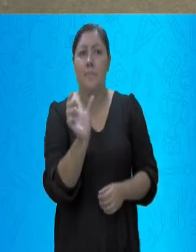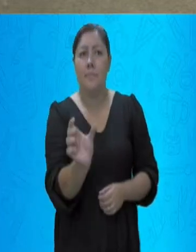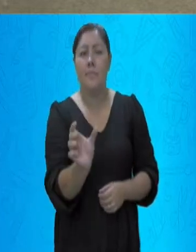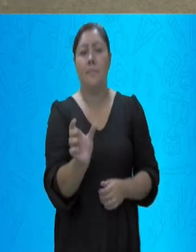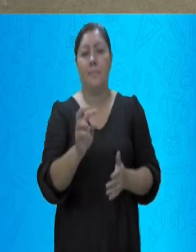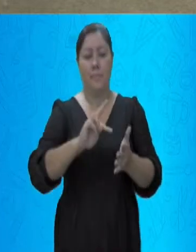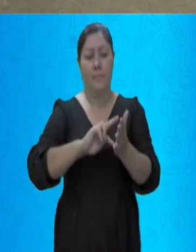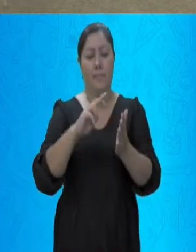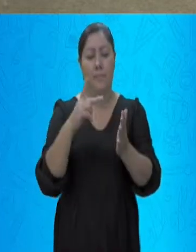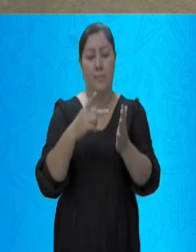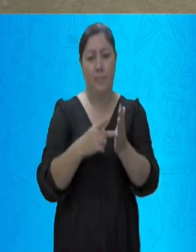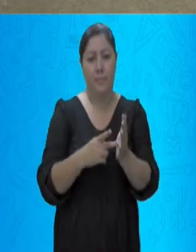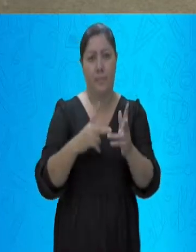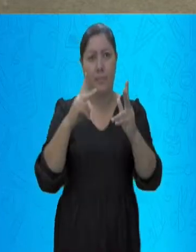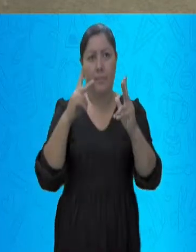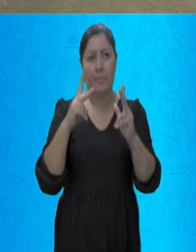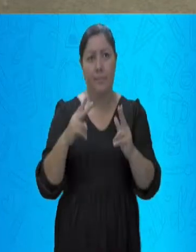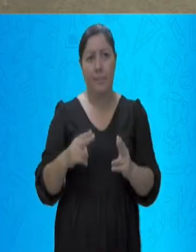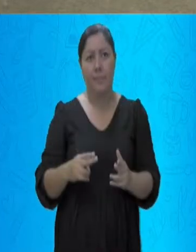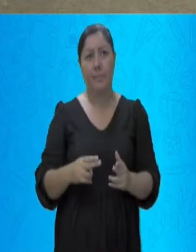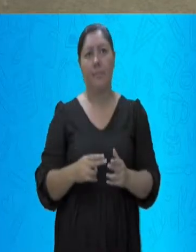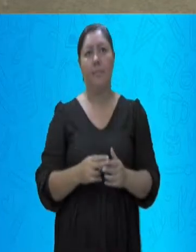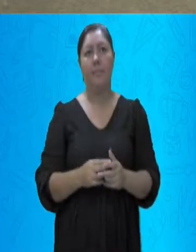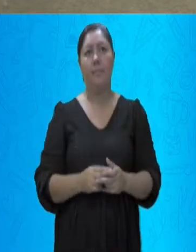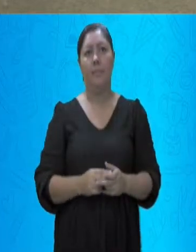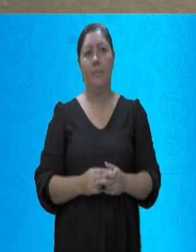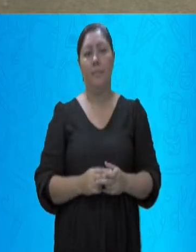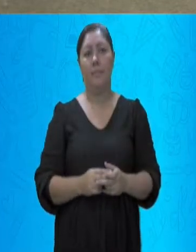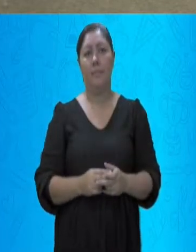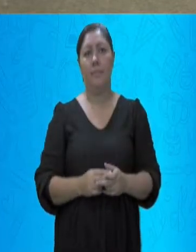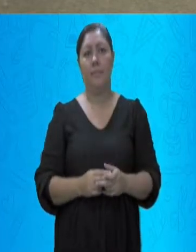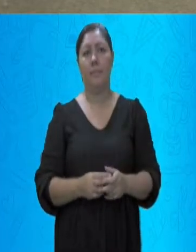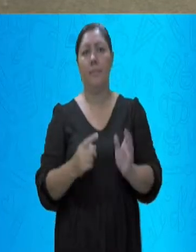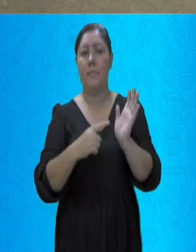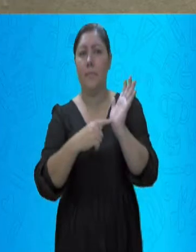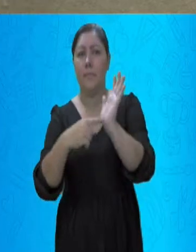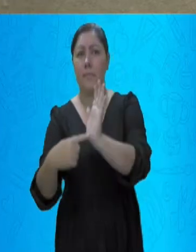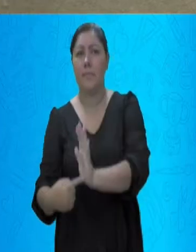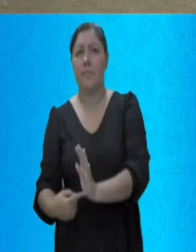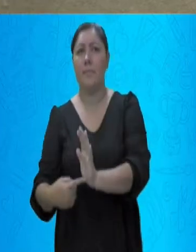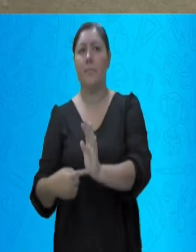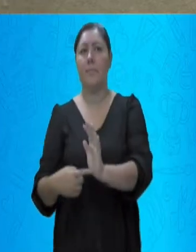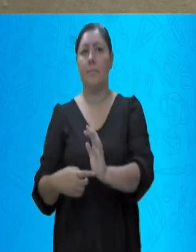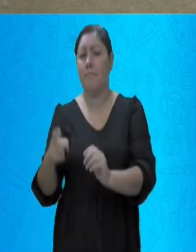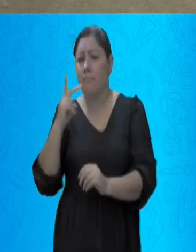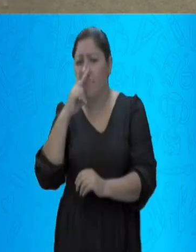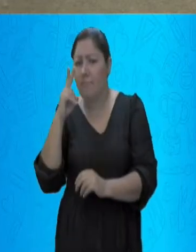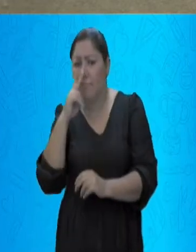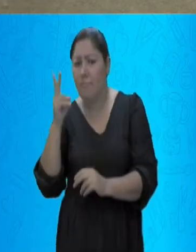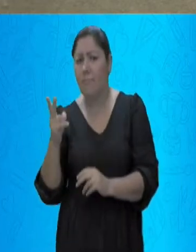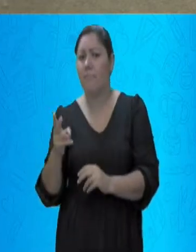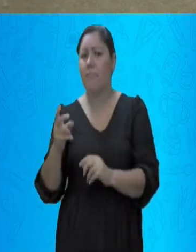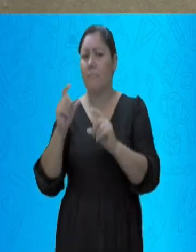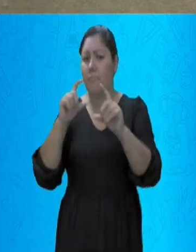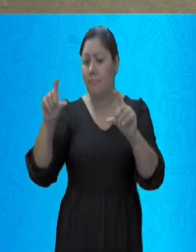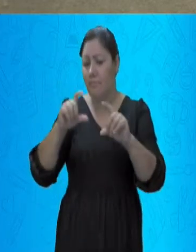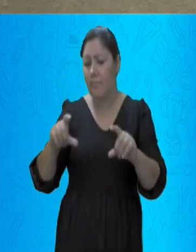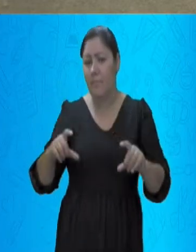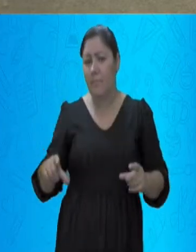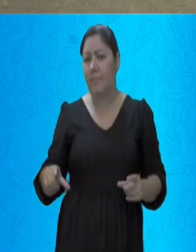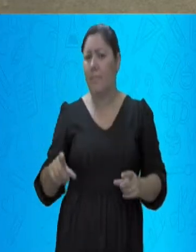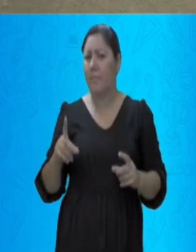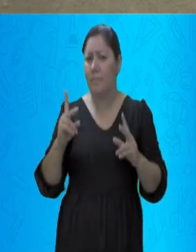apresentam conceitos parecidos ou muito semelhantes. No exemplo, vocês vão entender um pouquinho